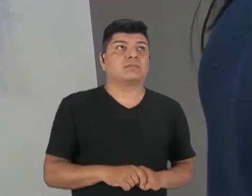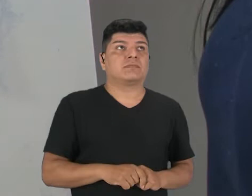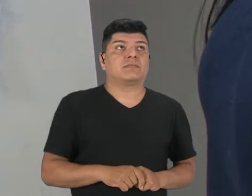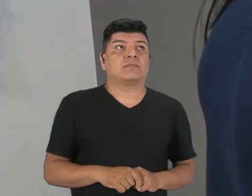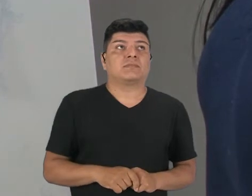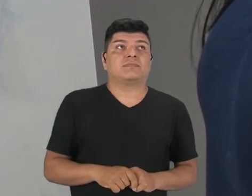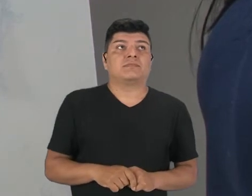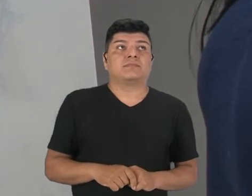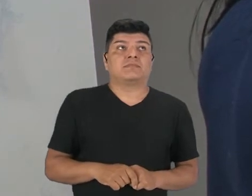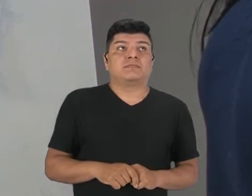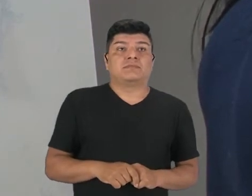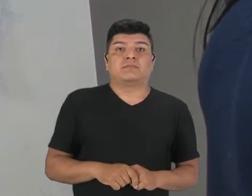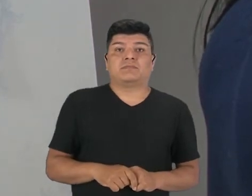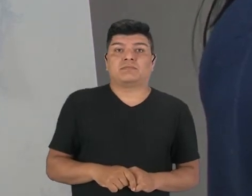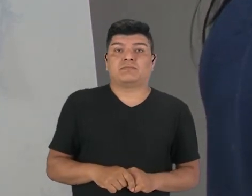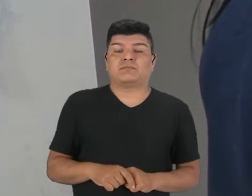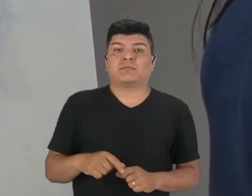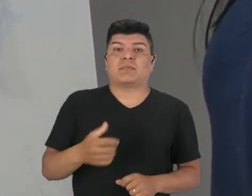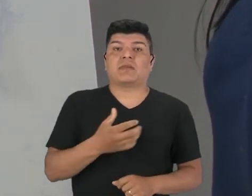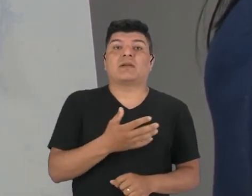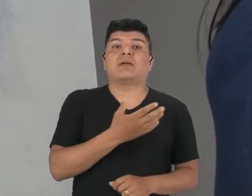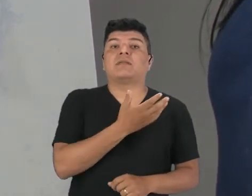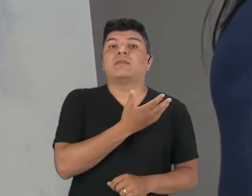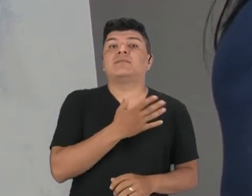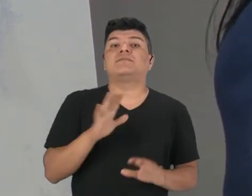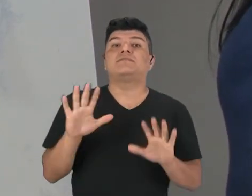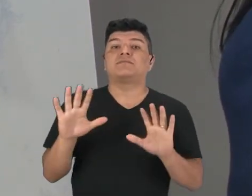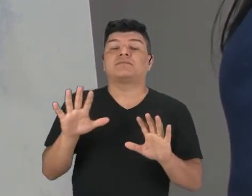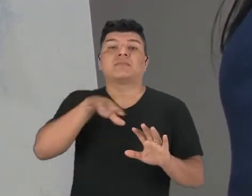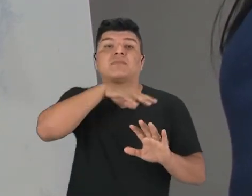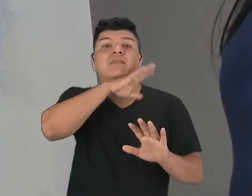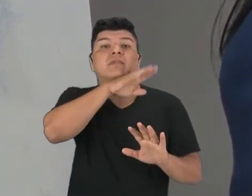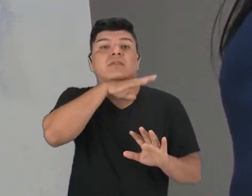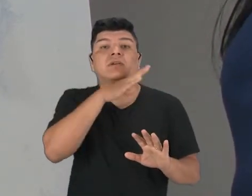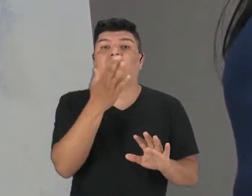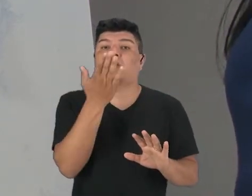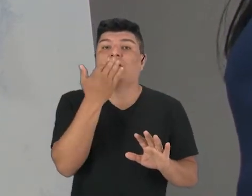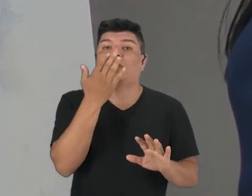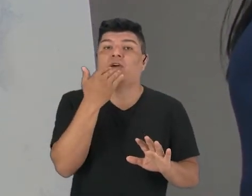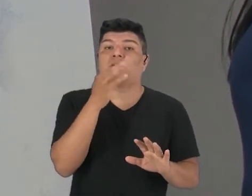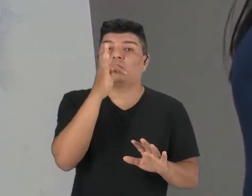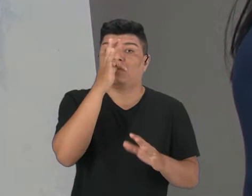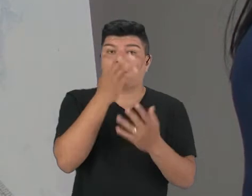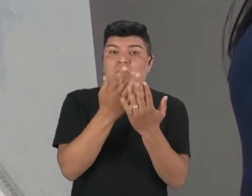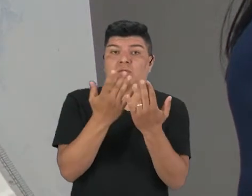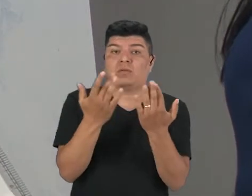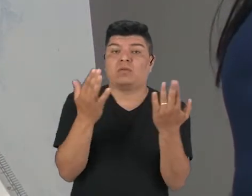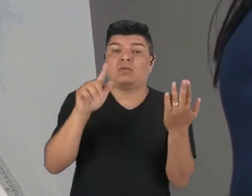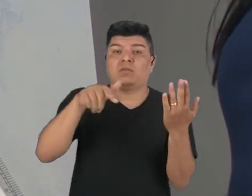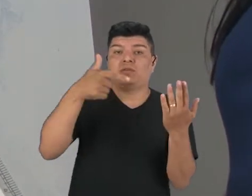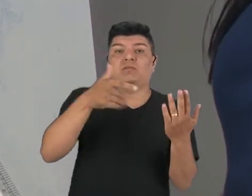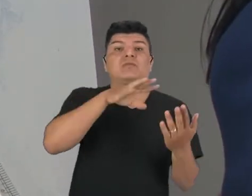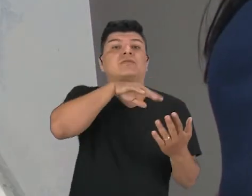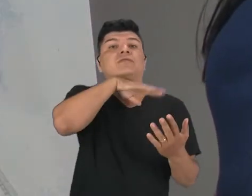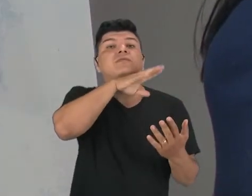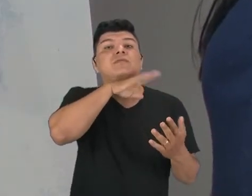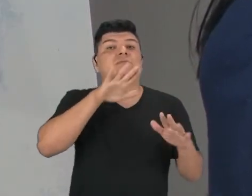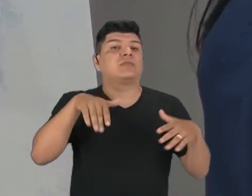primeira alternativa fala o seguinte, são os animais que comem plantas e outros